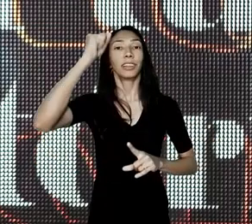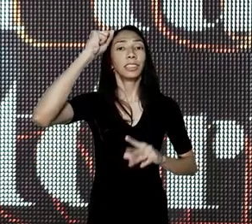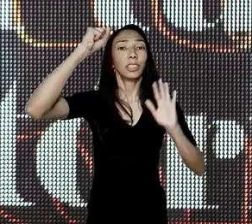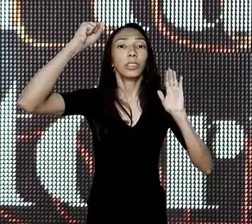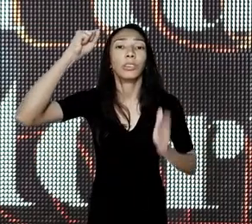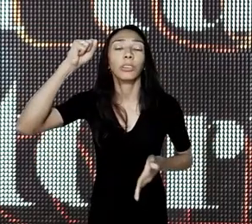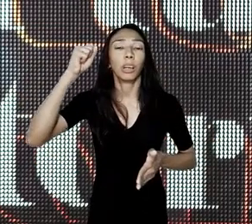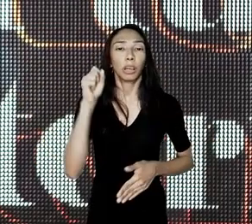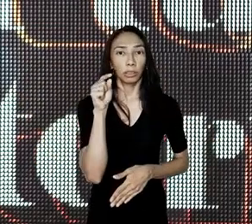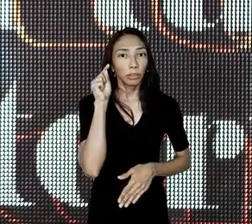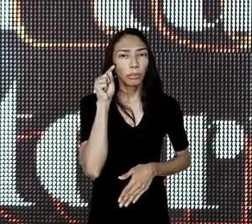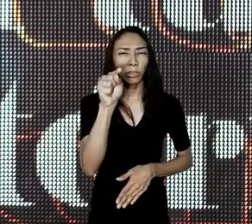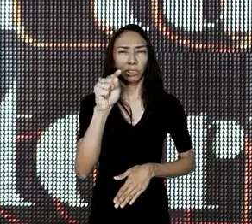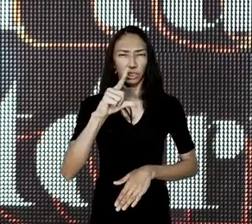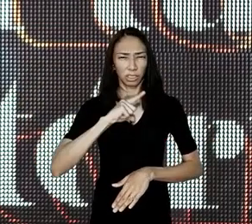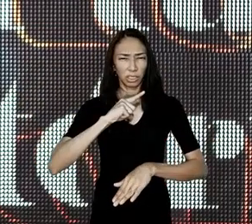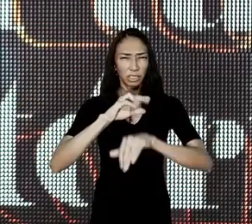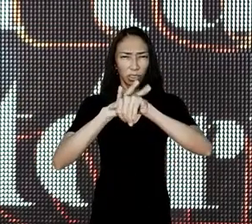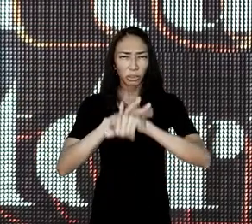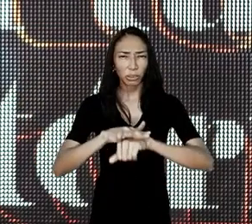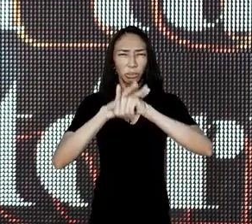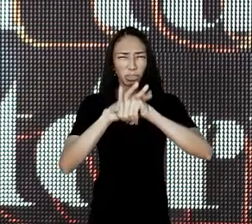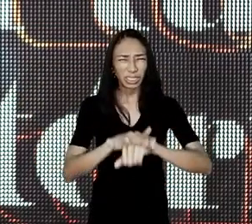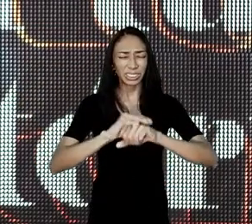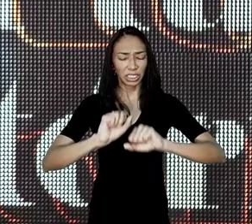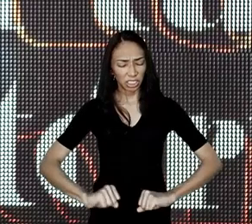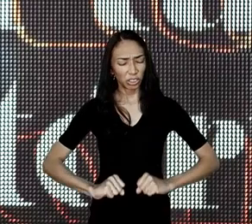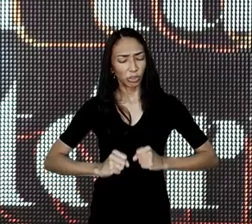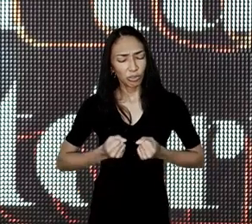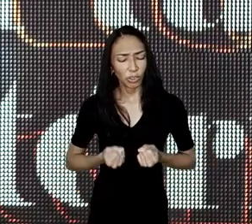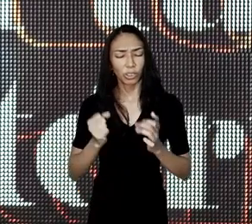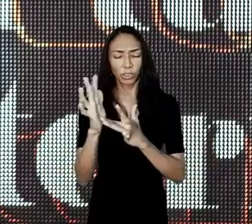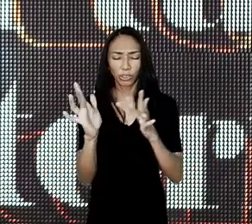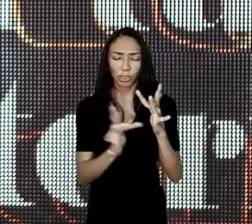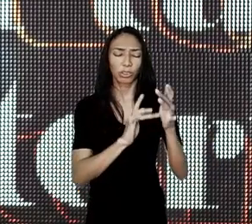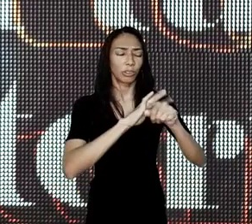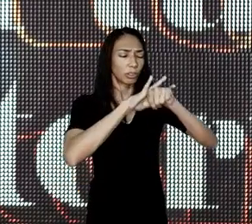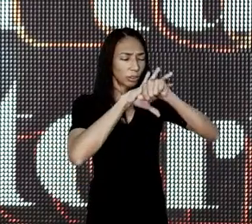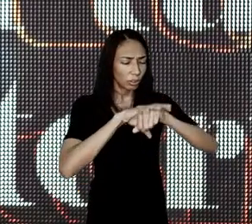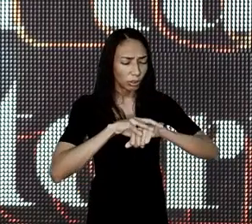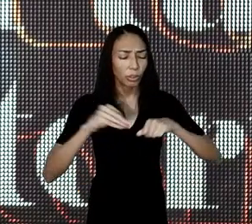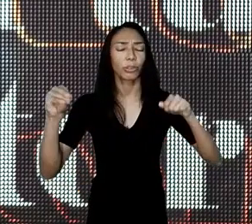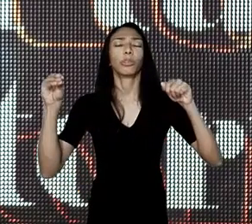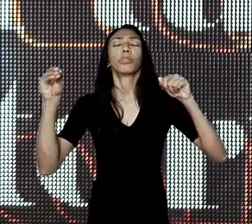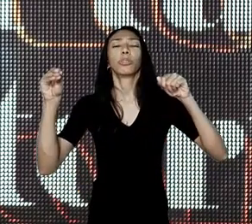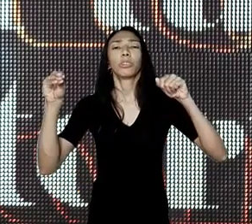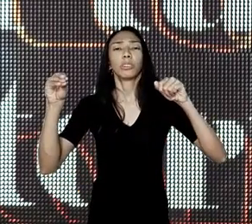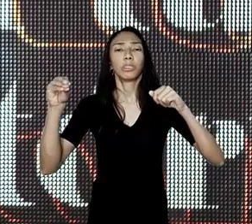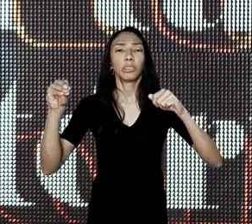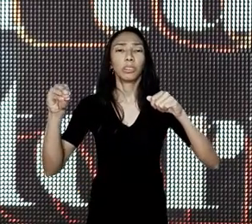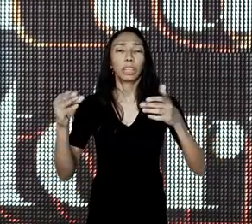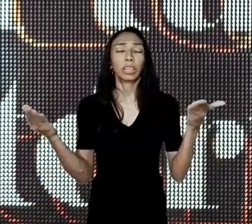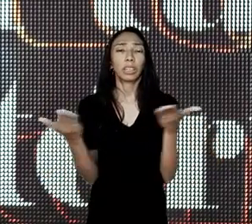não é só você andar aí com as suas feridas em chagas, mas é você deixar Jesus cicatrizar as suas feridas. E essas feridas